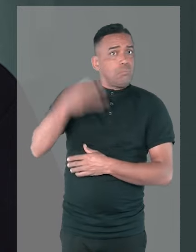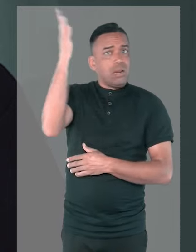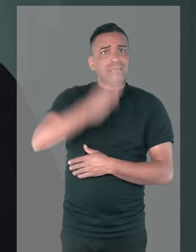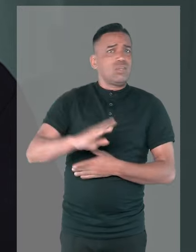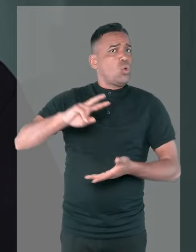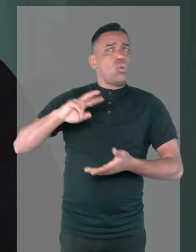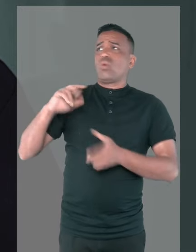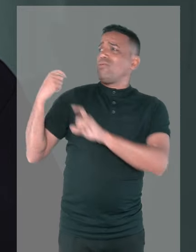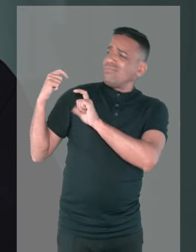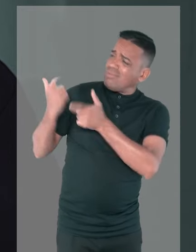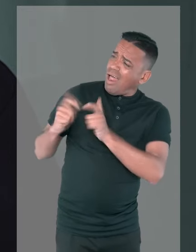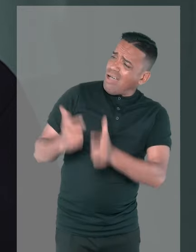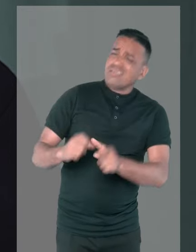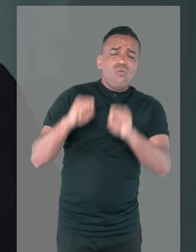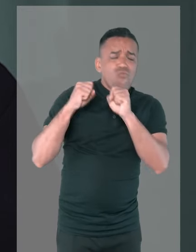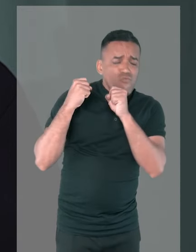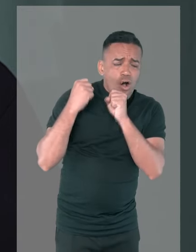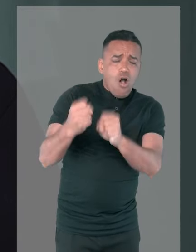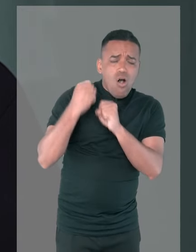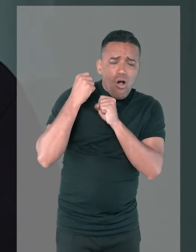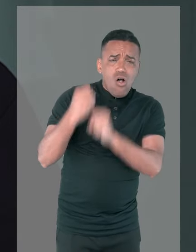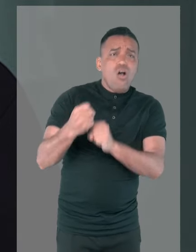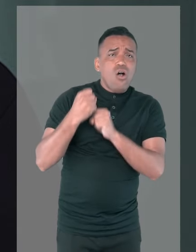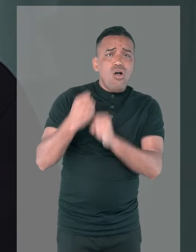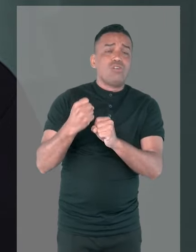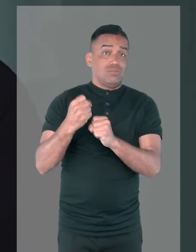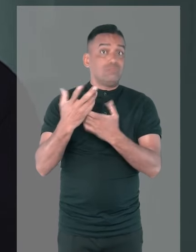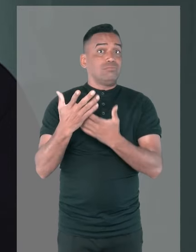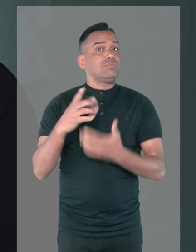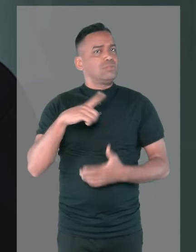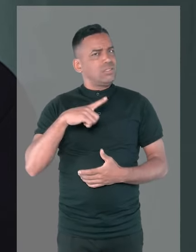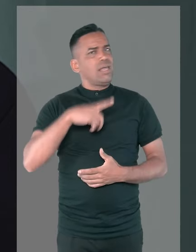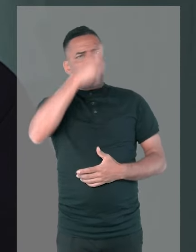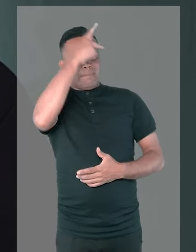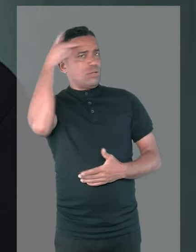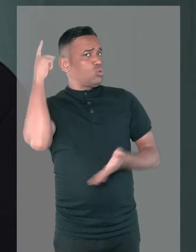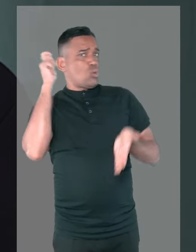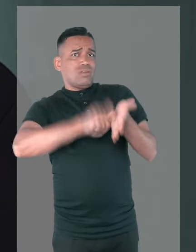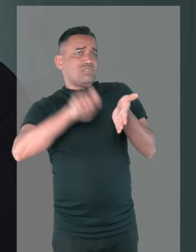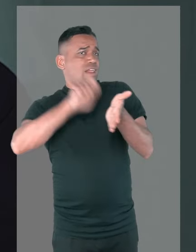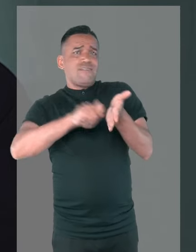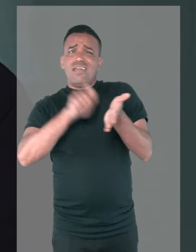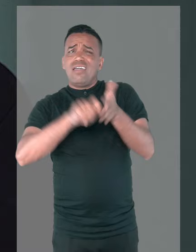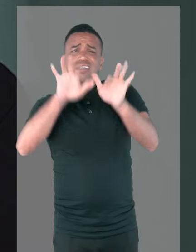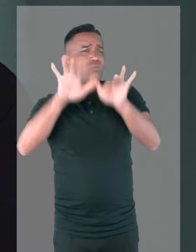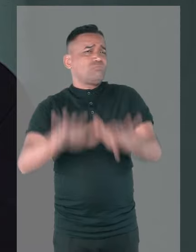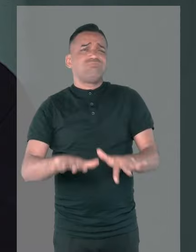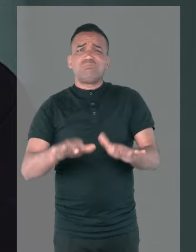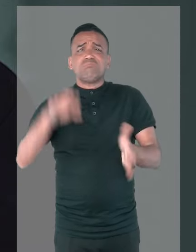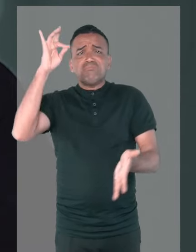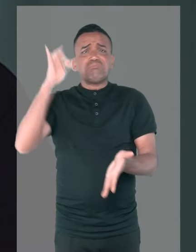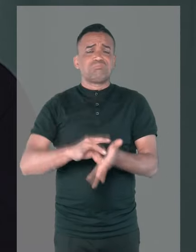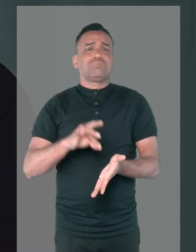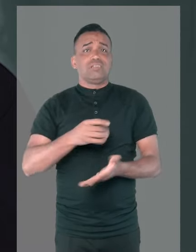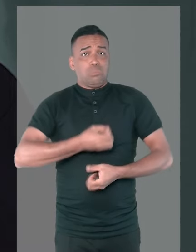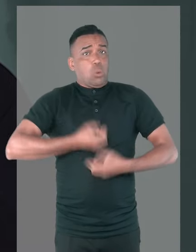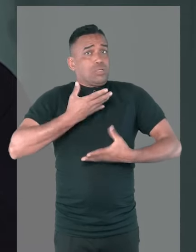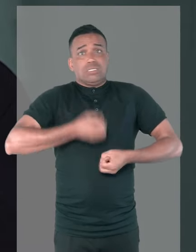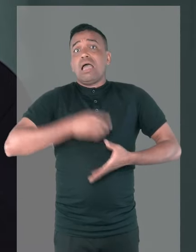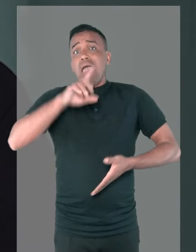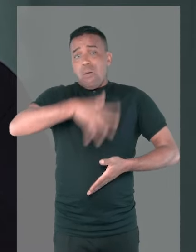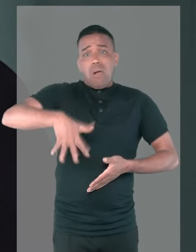sabe, e também tem muita gente produzindo coisa muito original. A poesia é o campo da originalidade,